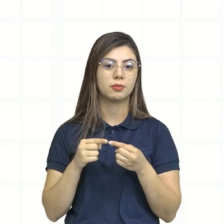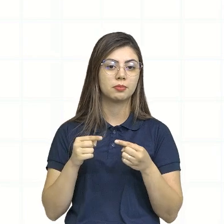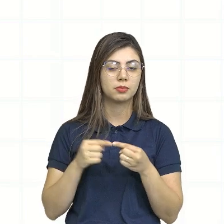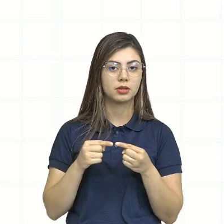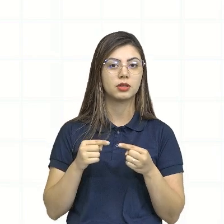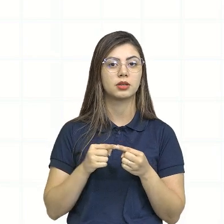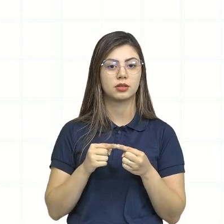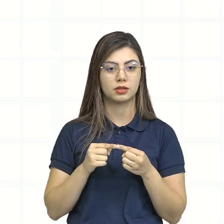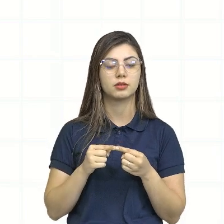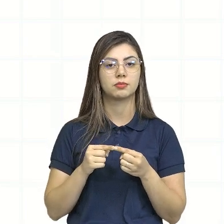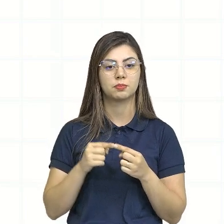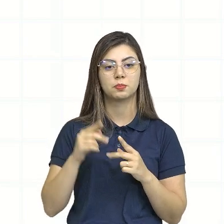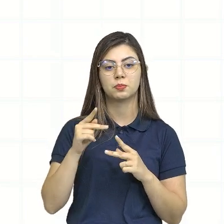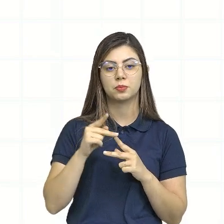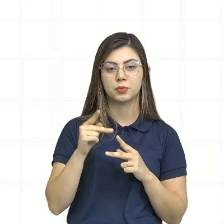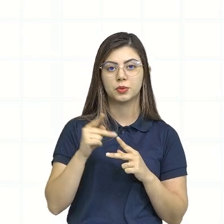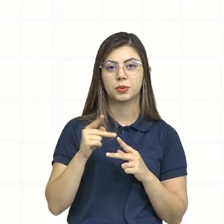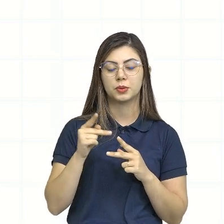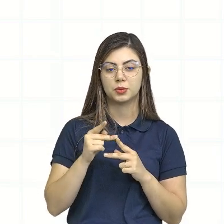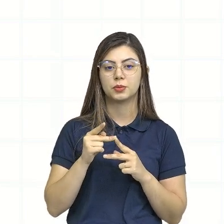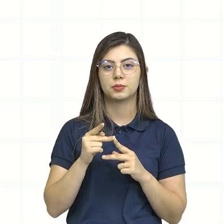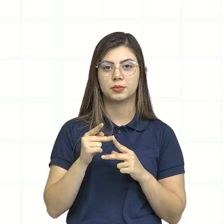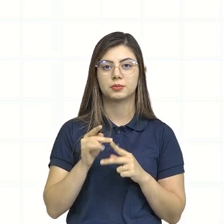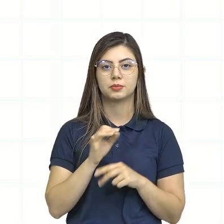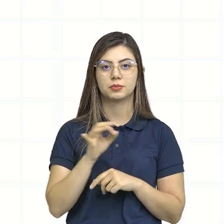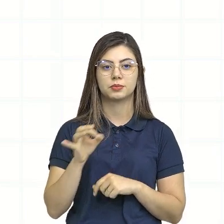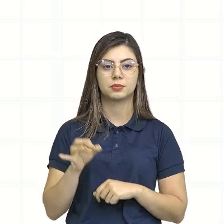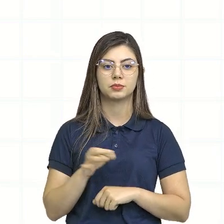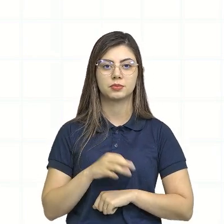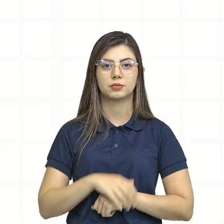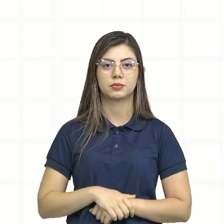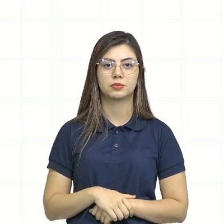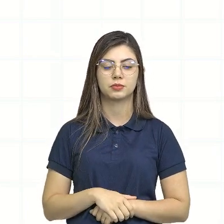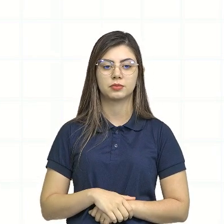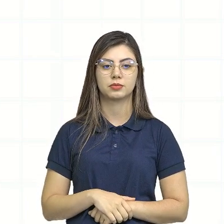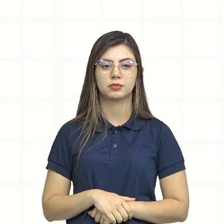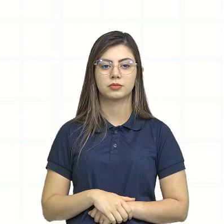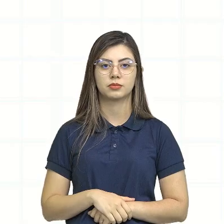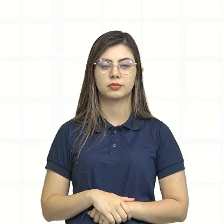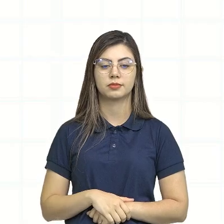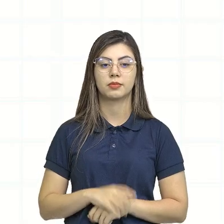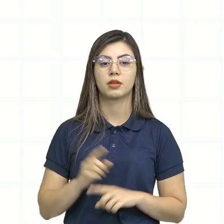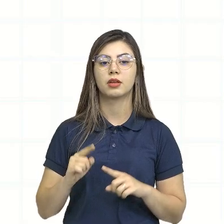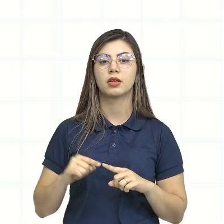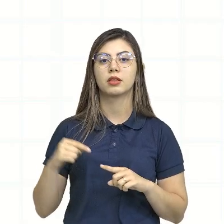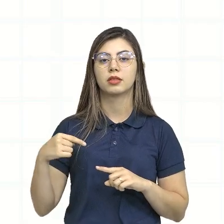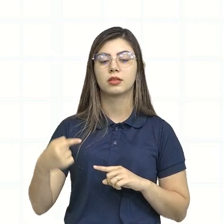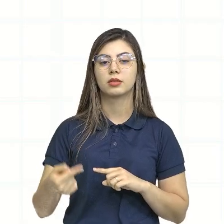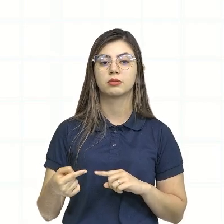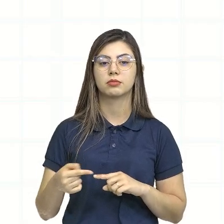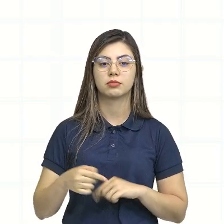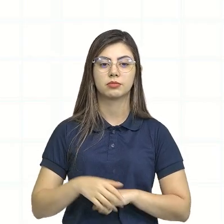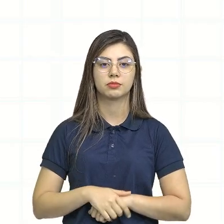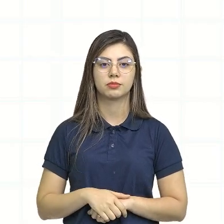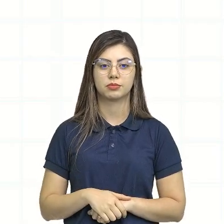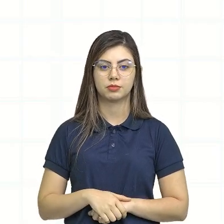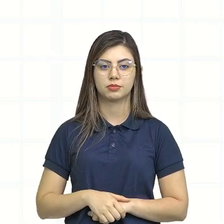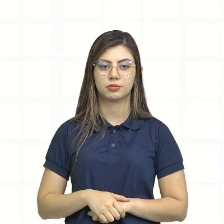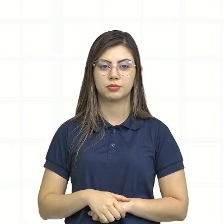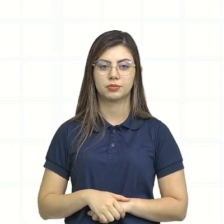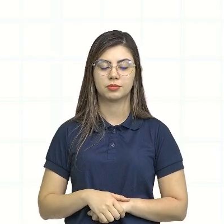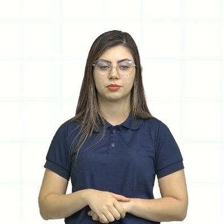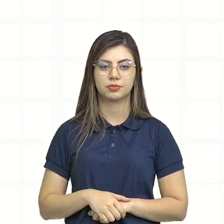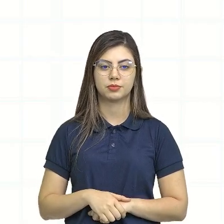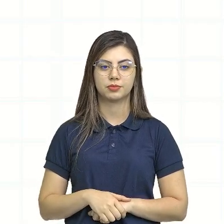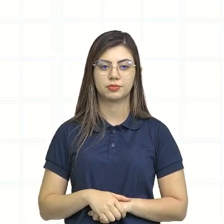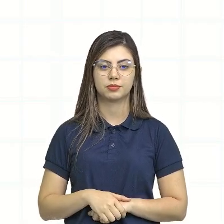dentro desse contexto, tá, das WH questions, tá bom? Aí depois eu venho, né, na